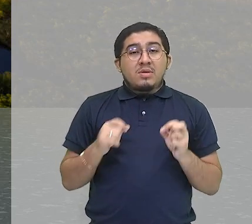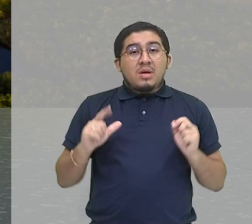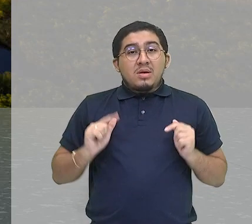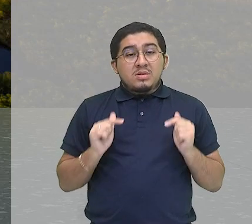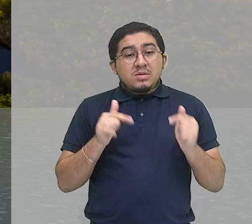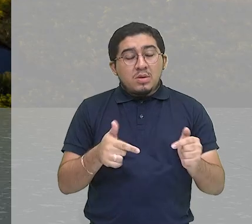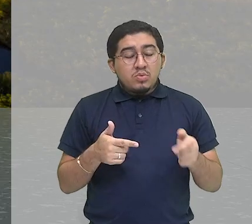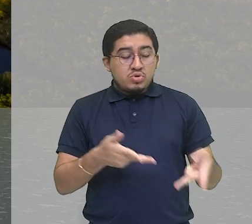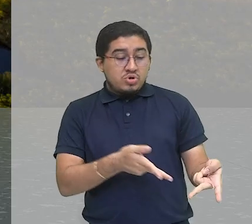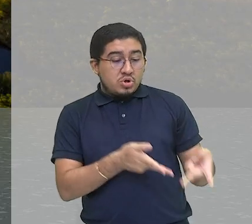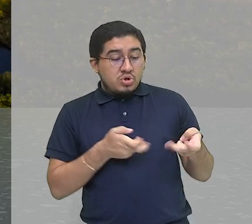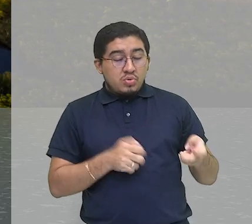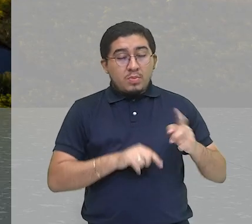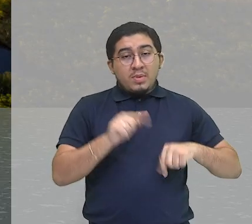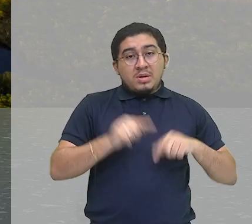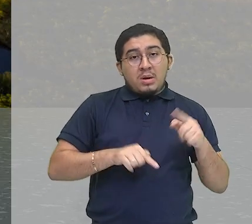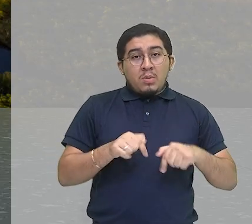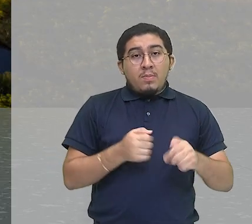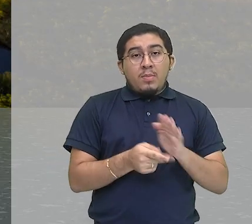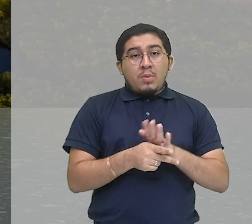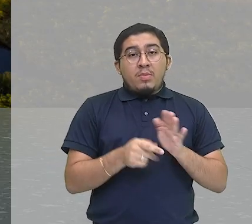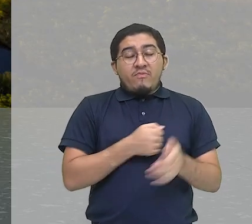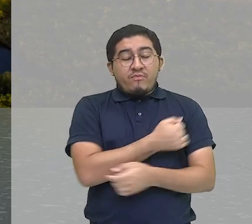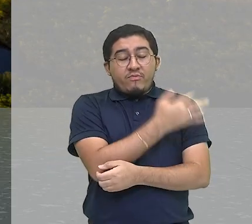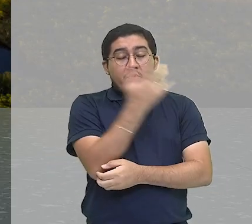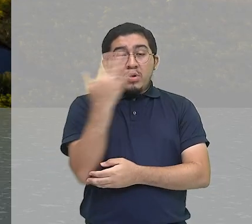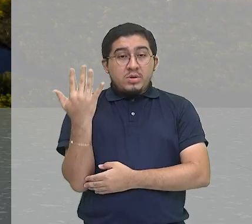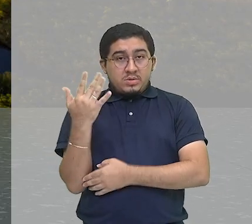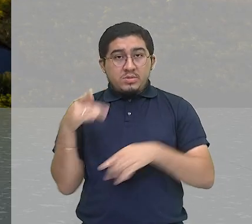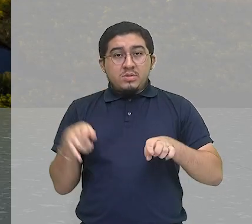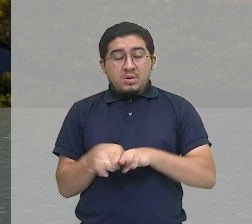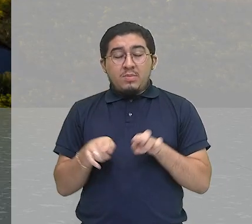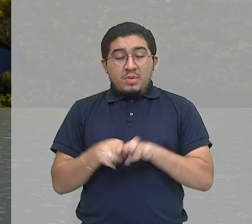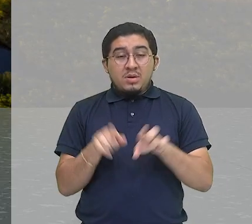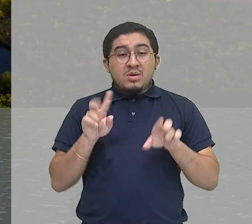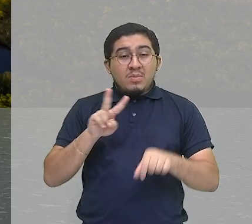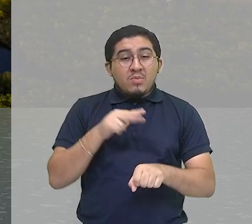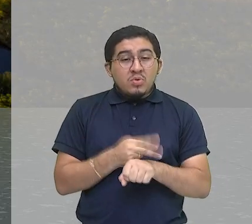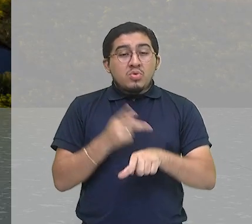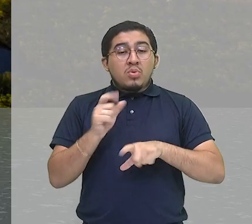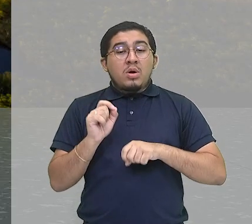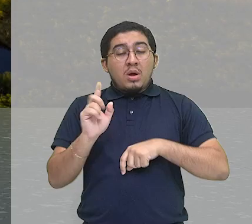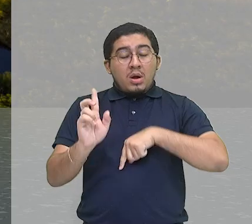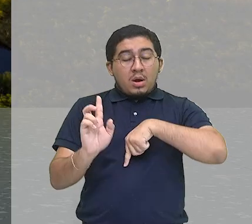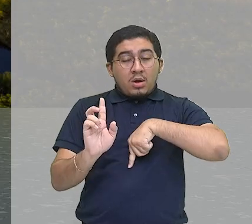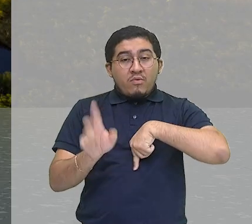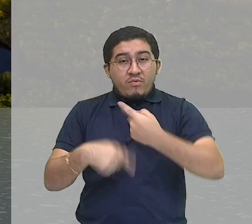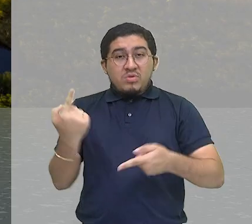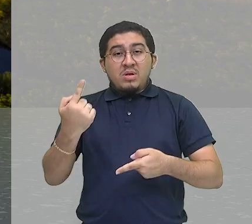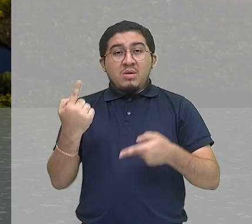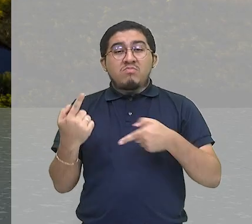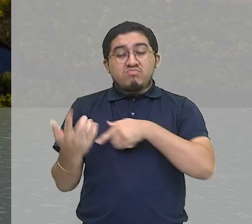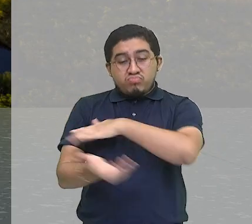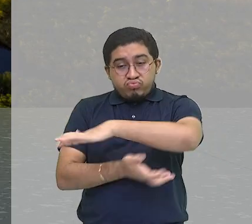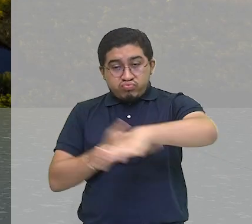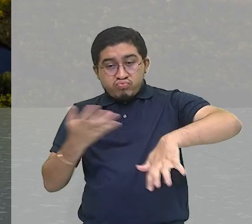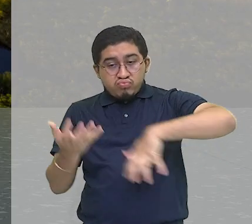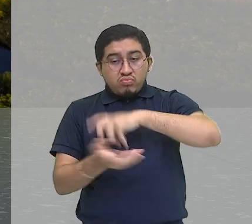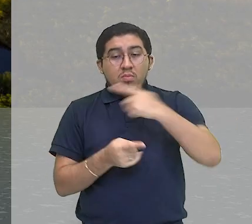de produtos de onde? Da floresta, e que se revoltaram, olha aí, se revoltaram diante